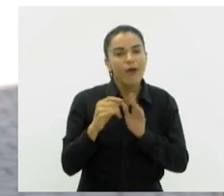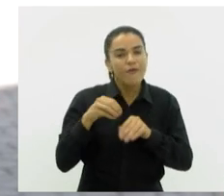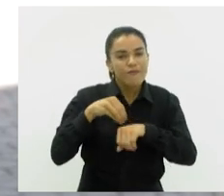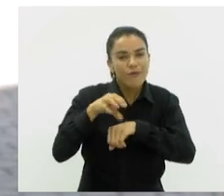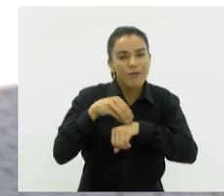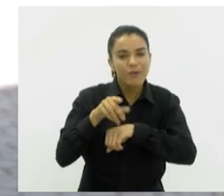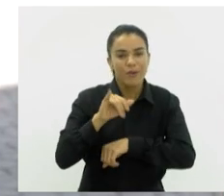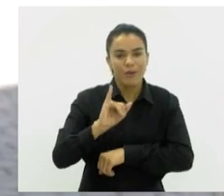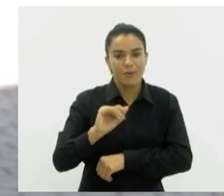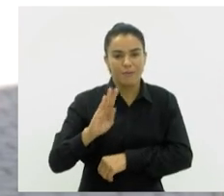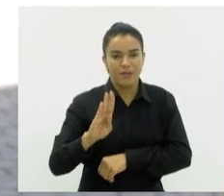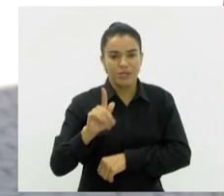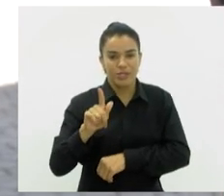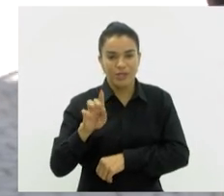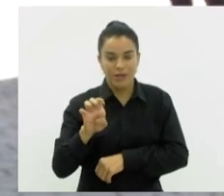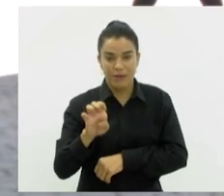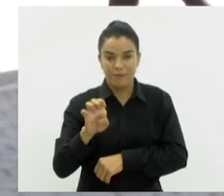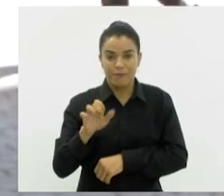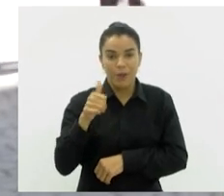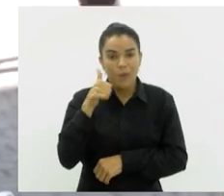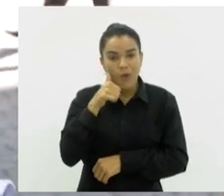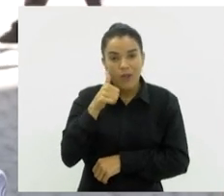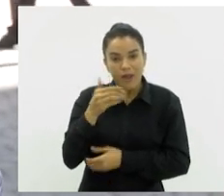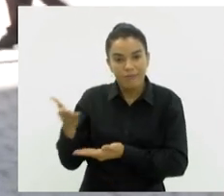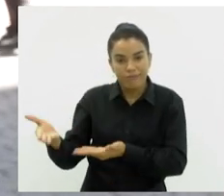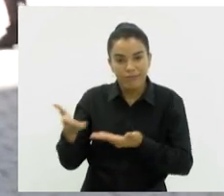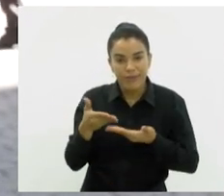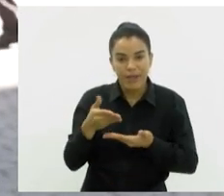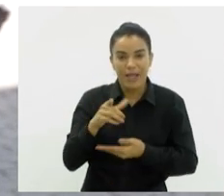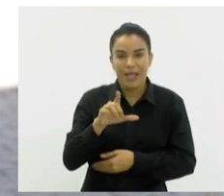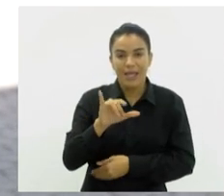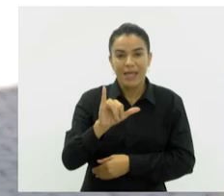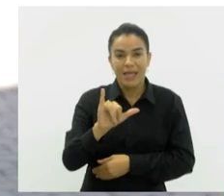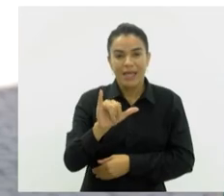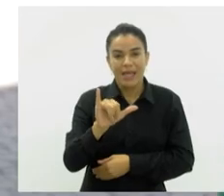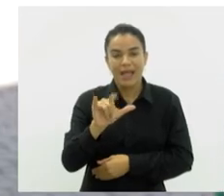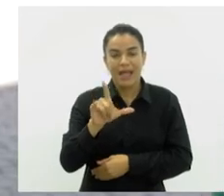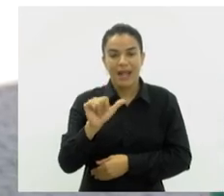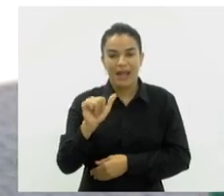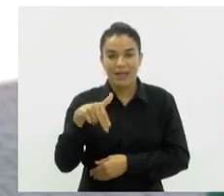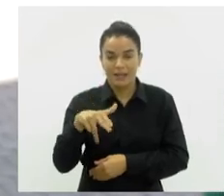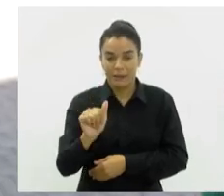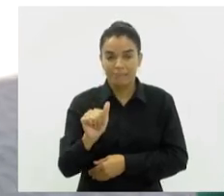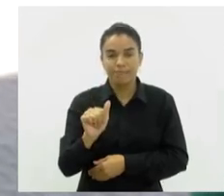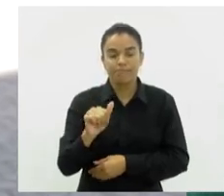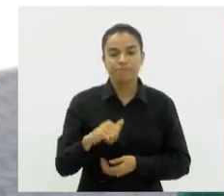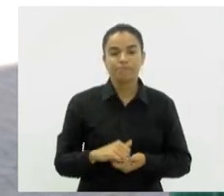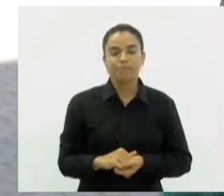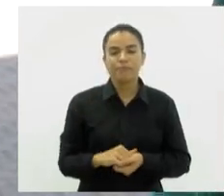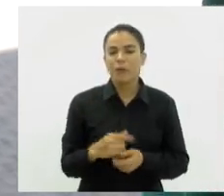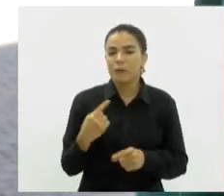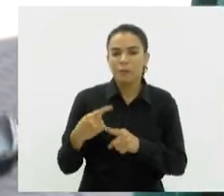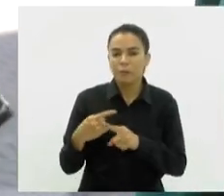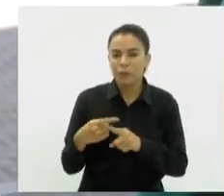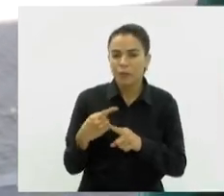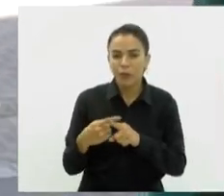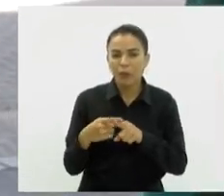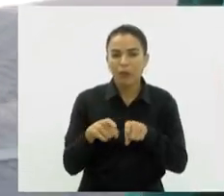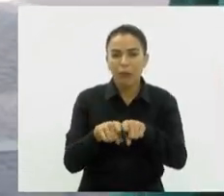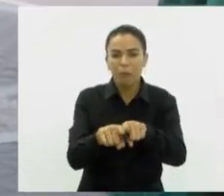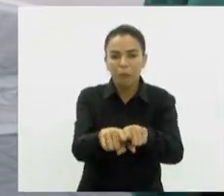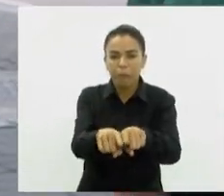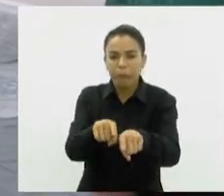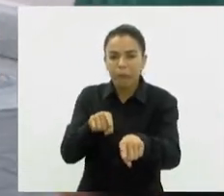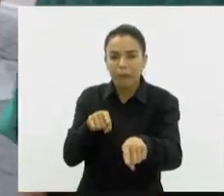hoje nós vamos conversar sobre o assunto com a Ilana Miller que é especialista em liderança e gestão de carreiras Lana Por que essa disparidade